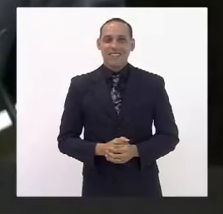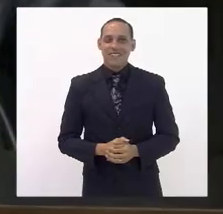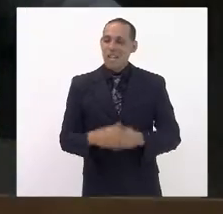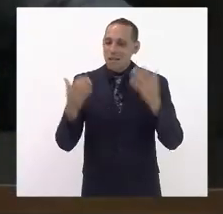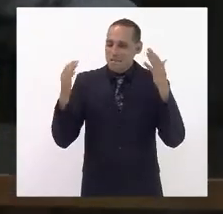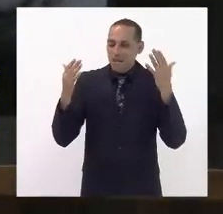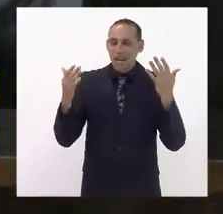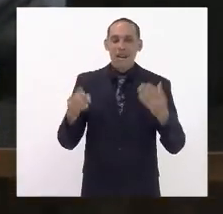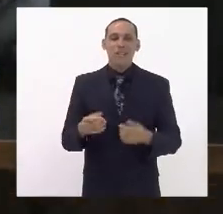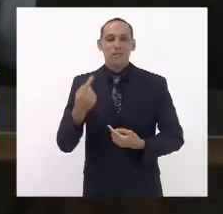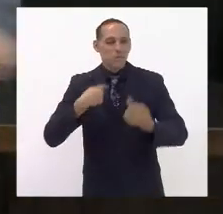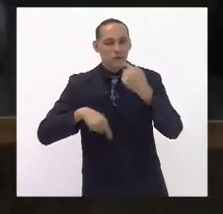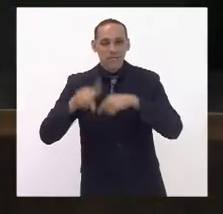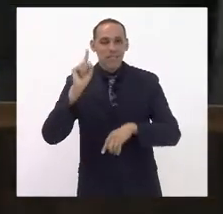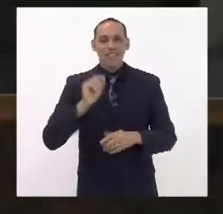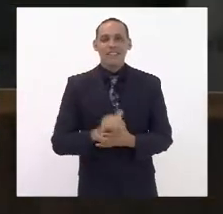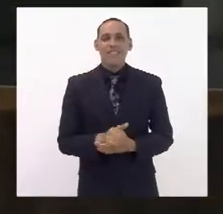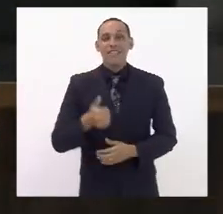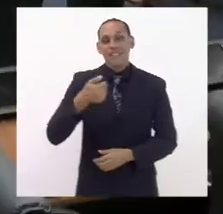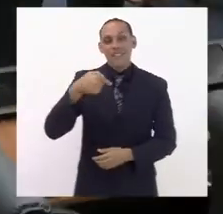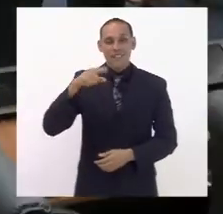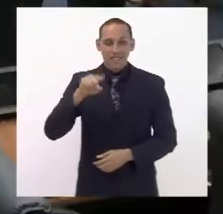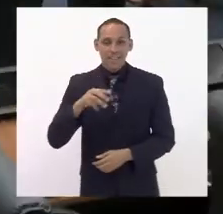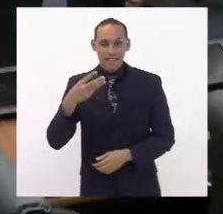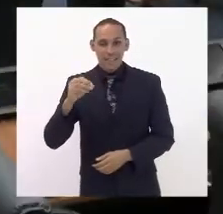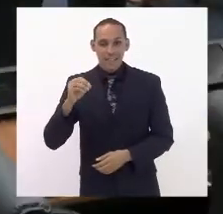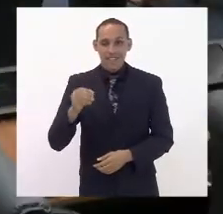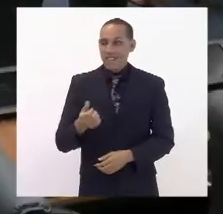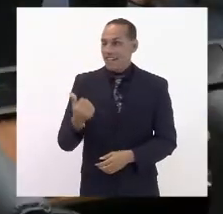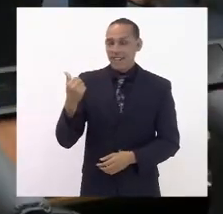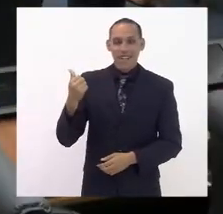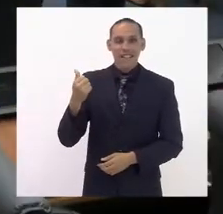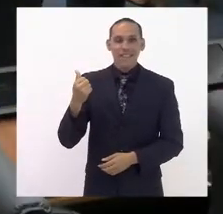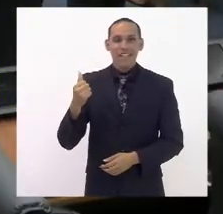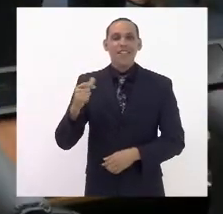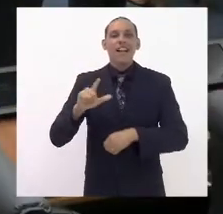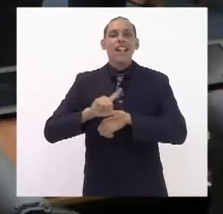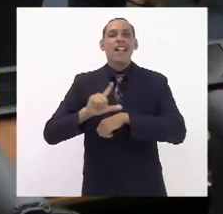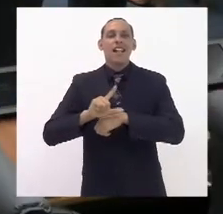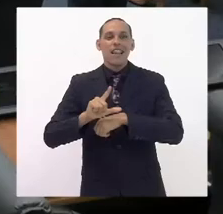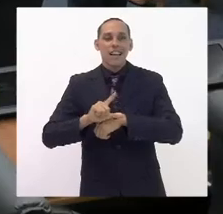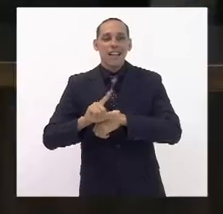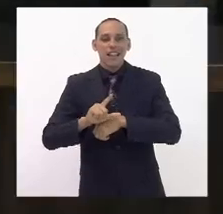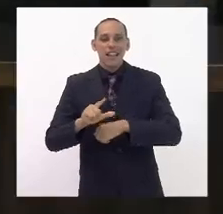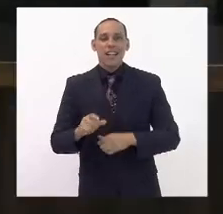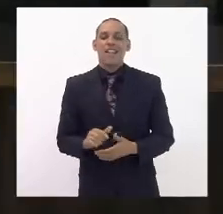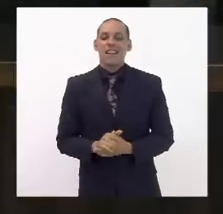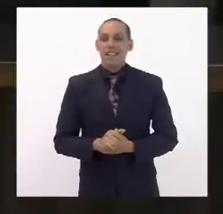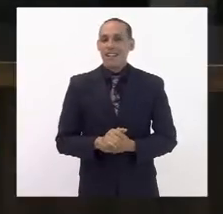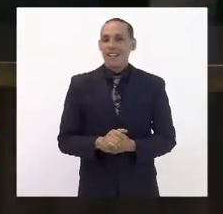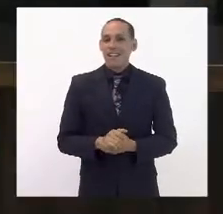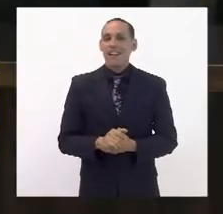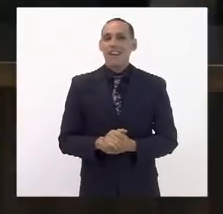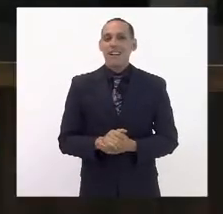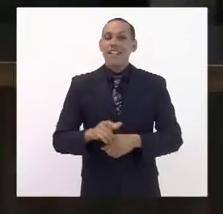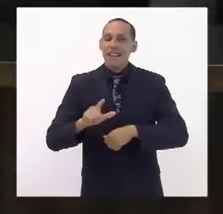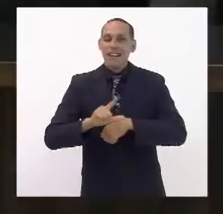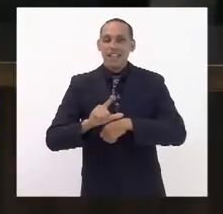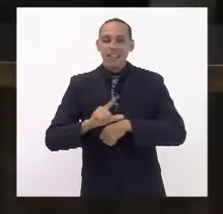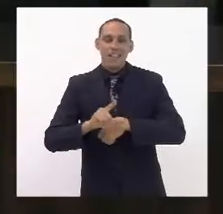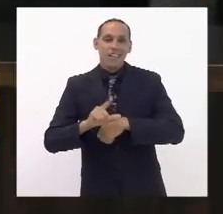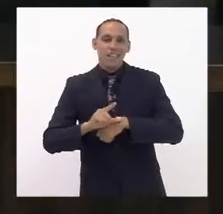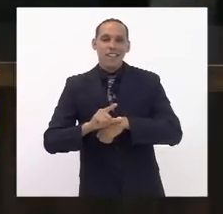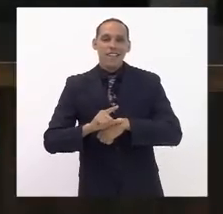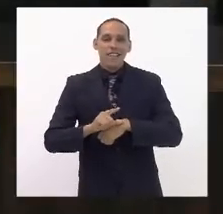Parabéns, muito sucesso. 17h30, né, senhor presidente? Aqui na livraria Leonardo da Vinci. Leonardo da Vinci, às 17h30.